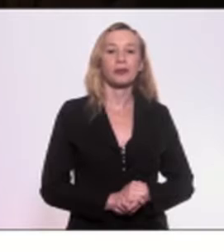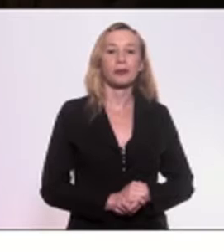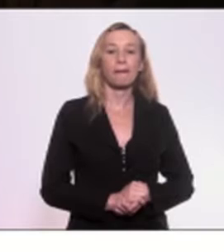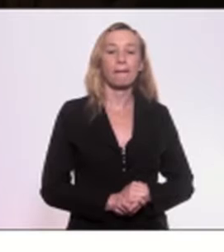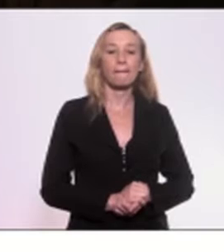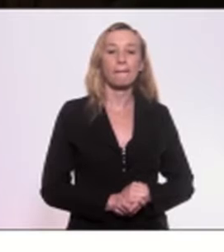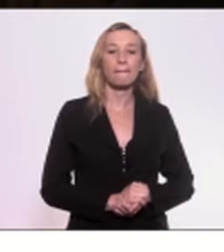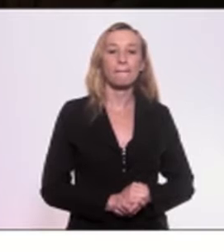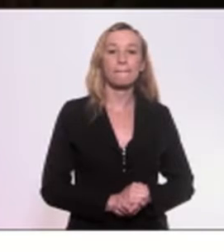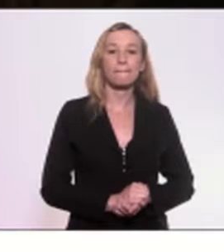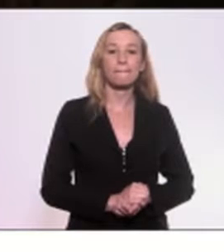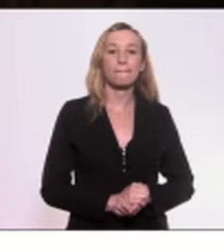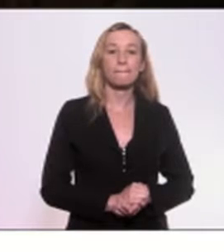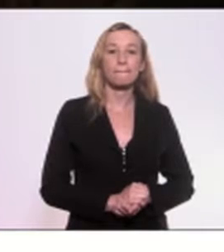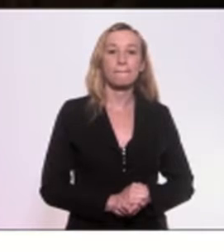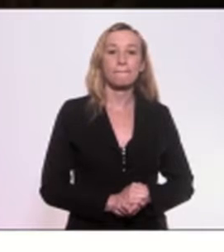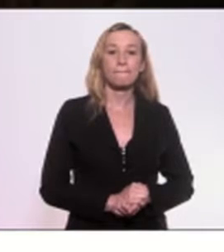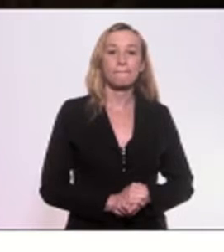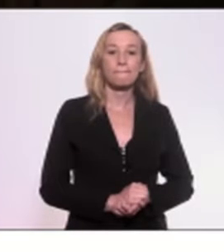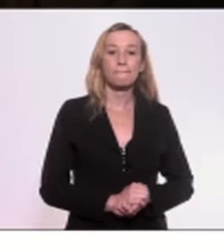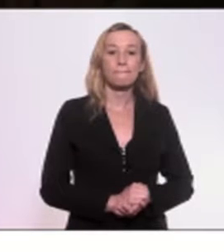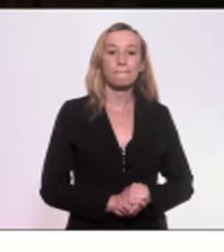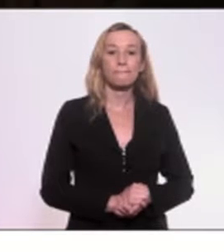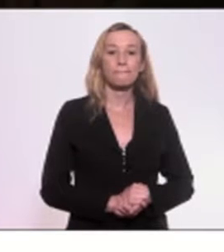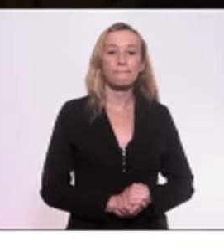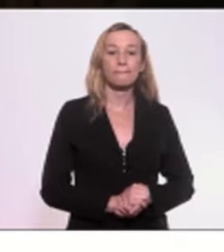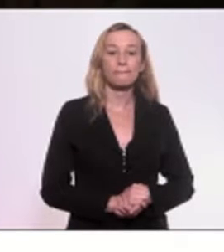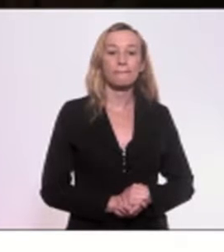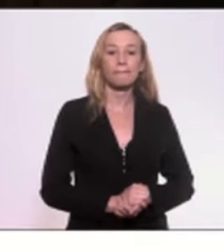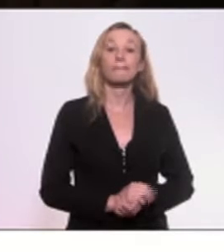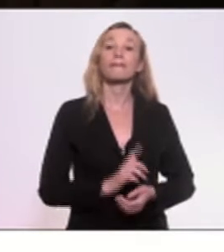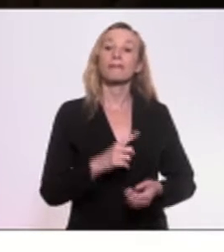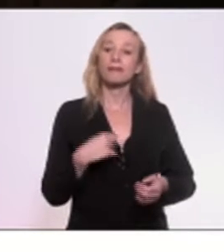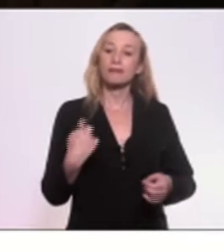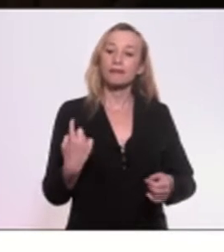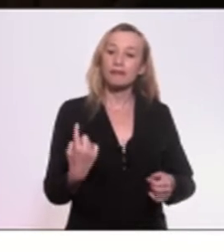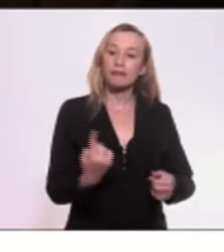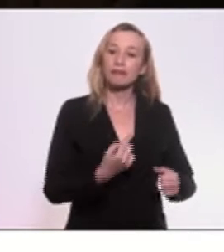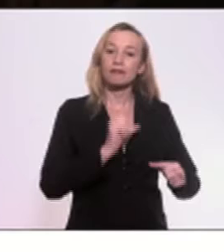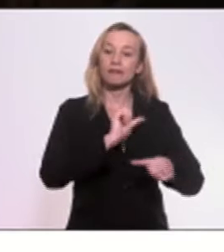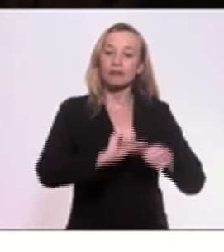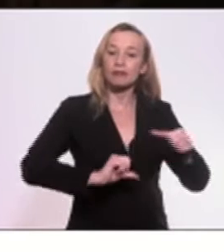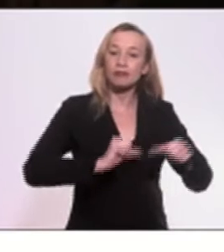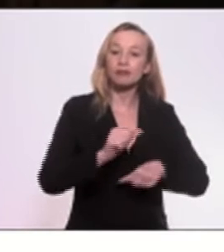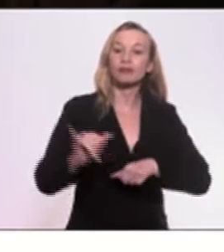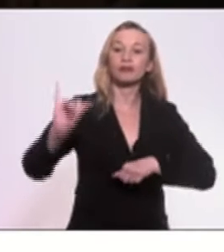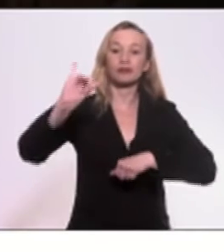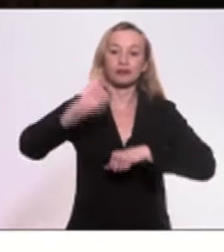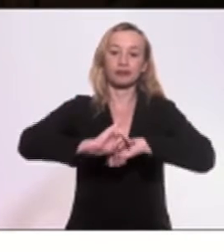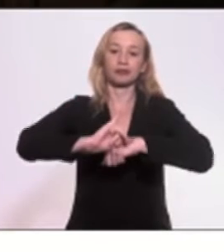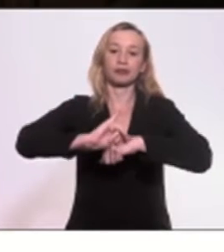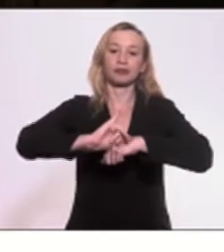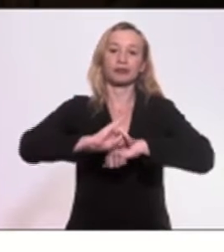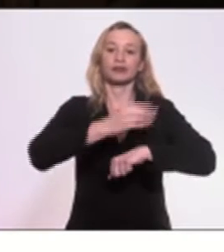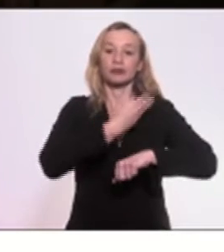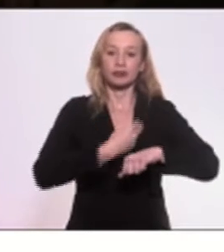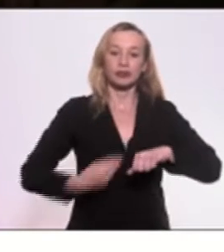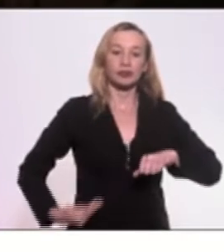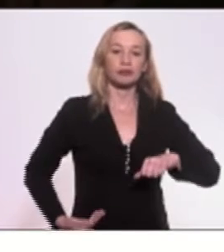E nós nos transformamos em capital da República, com o